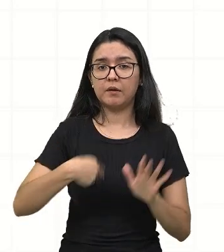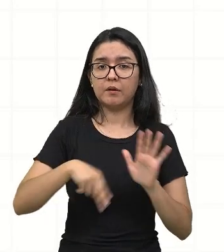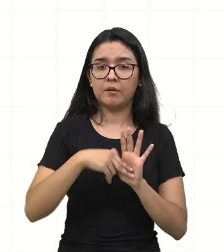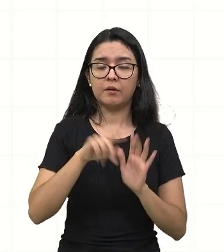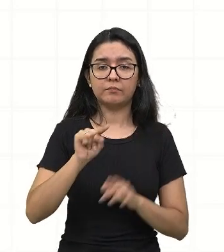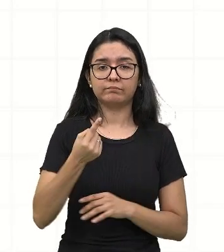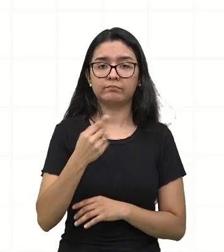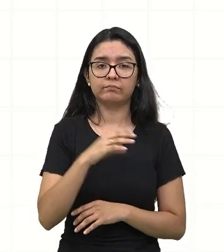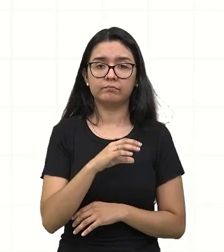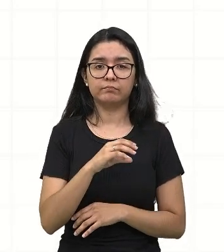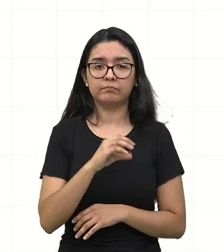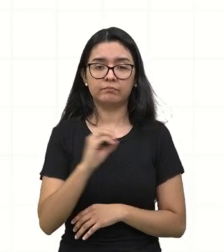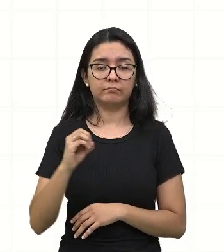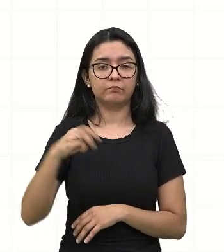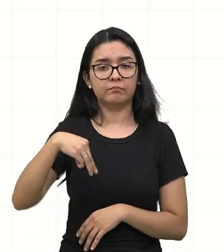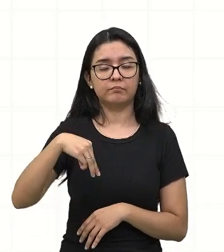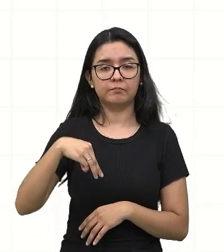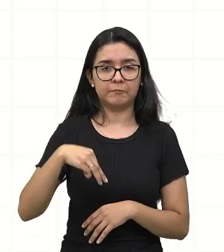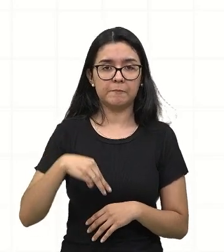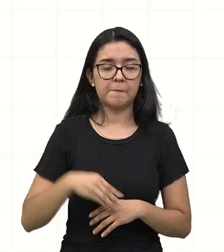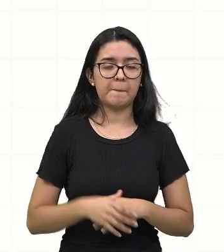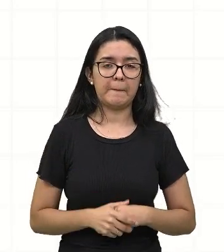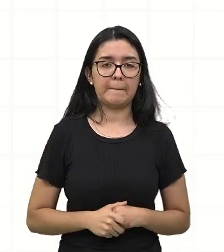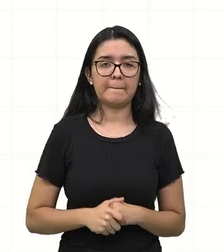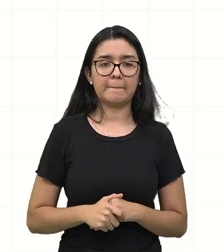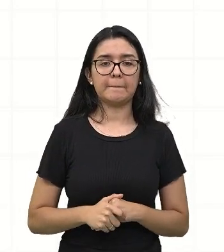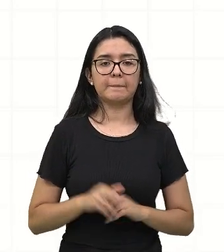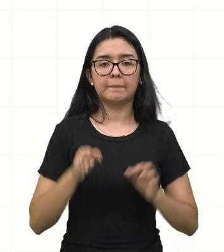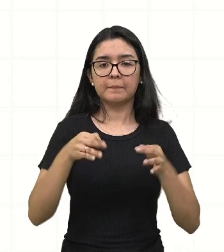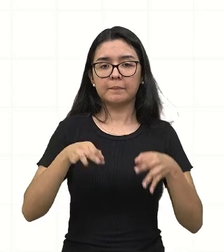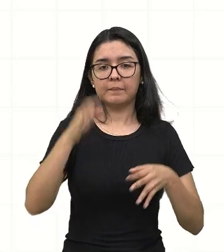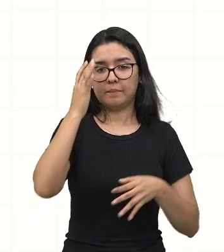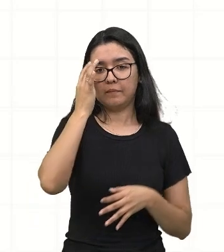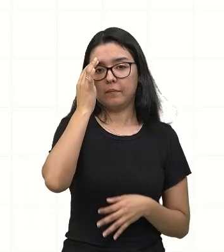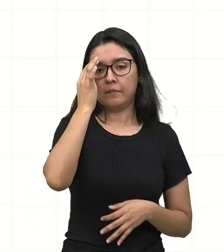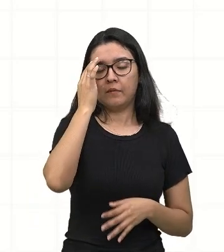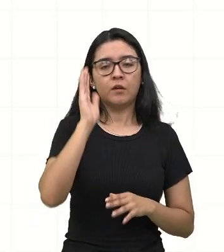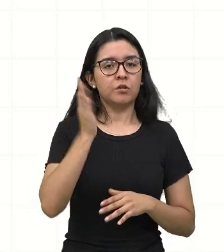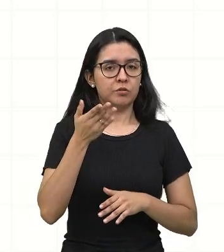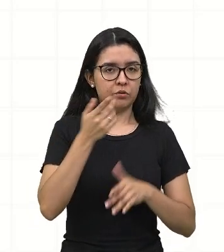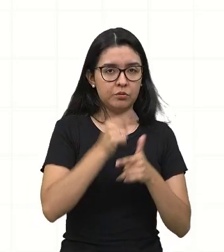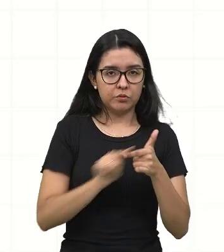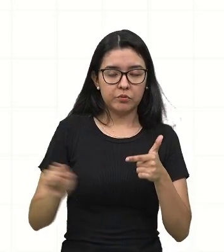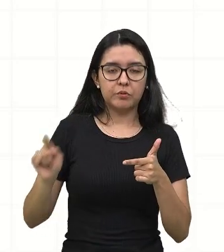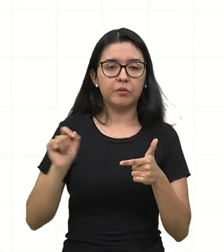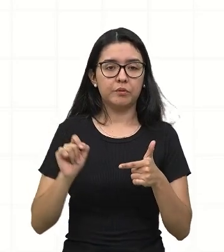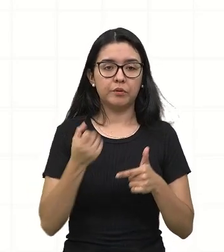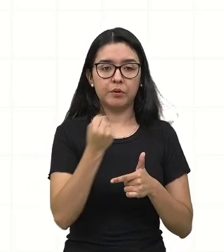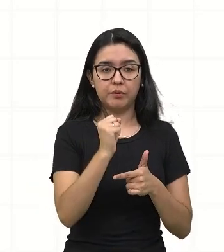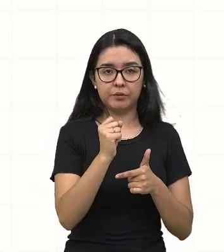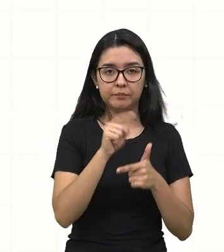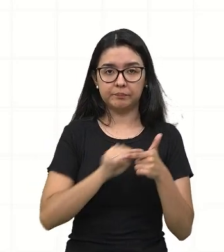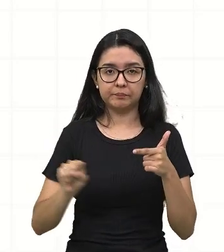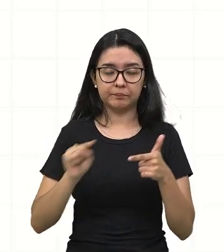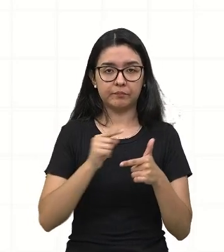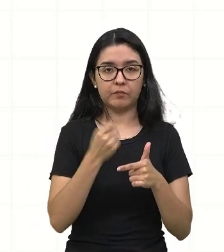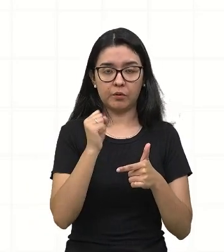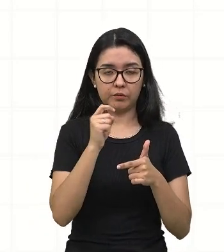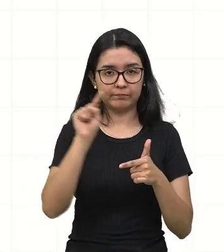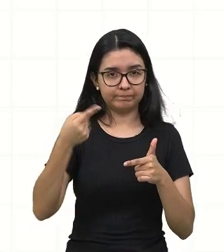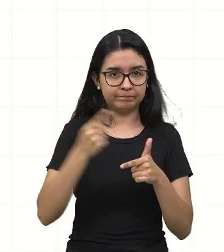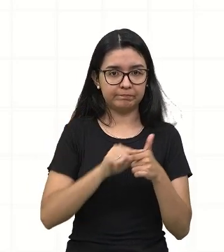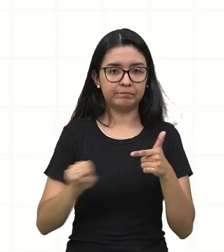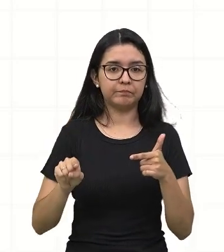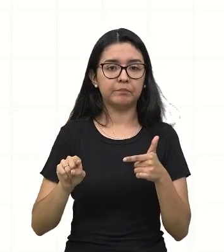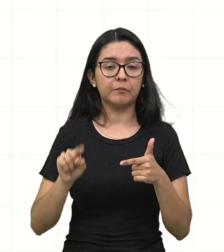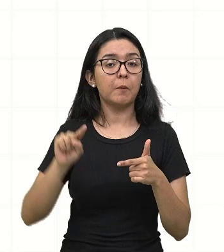1 quilômetro equivale a 1.000 metros, tá bom? Fazendo a divisão de 8.000 por 1.000, você